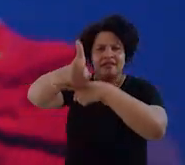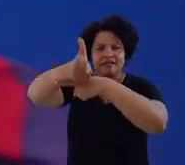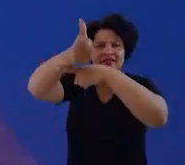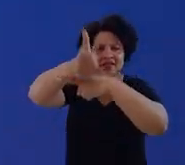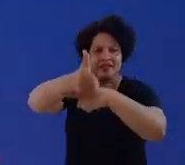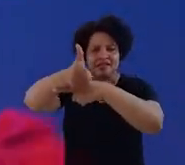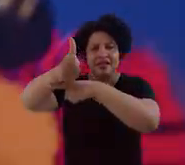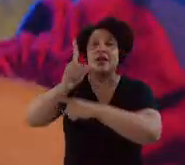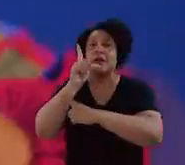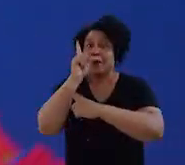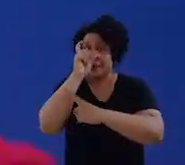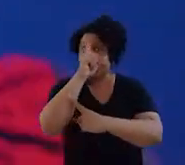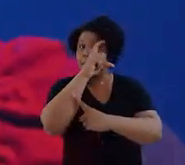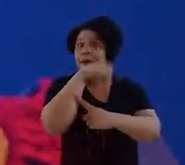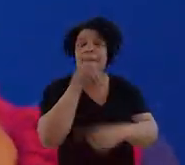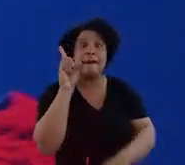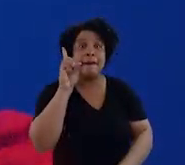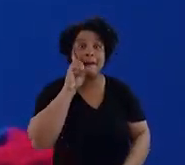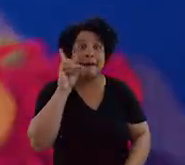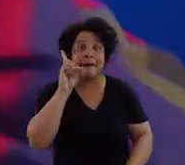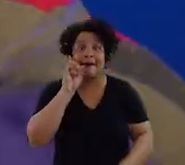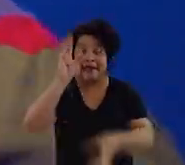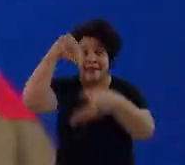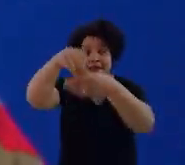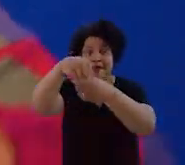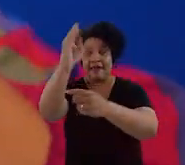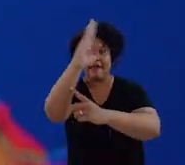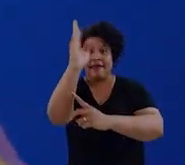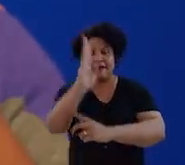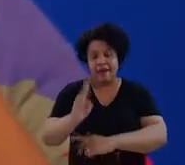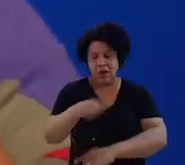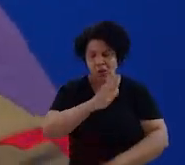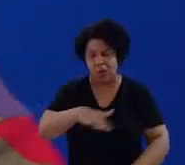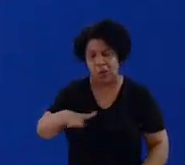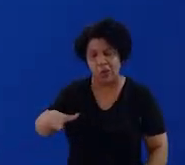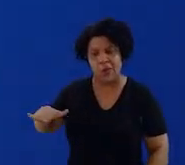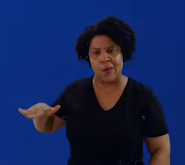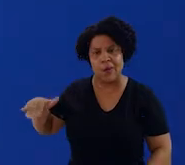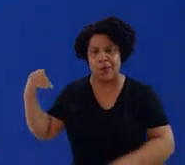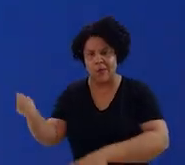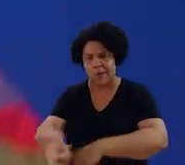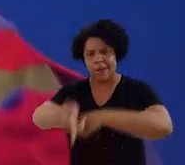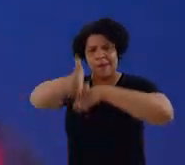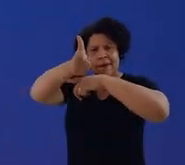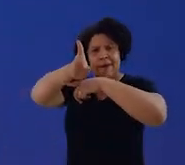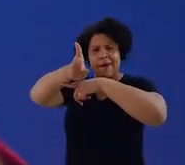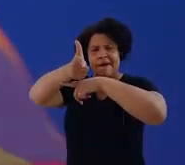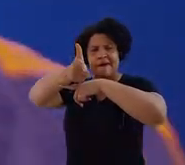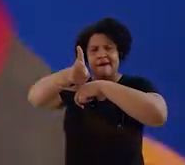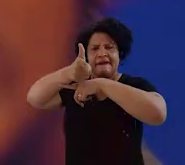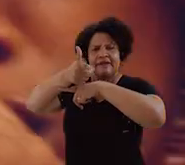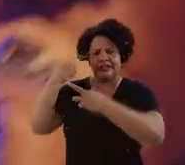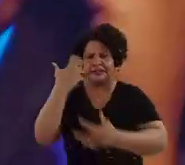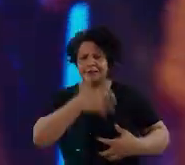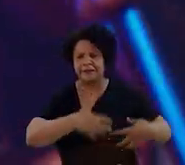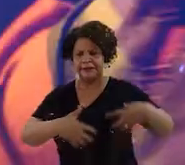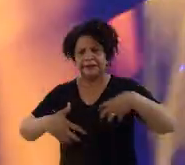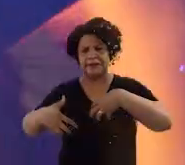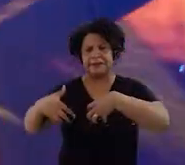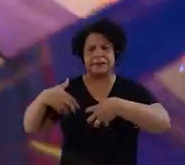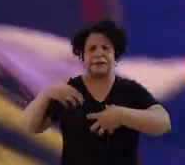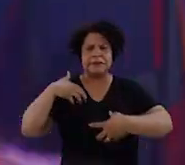São de artifícios no Brasil. Espivete bolado de fúcio. No caminho ao bonde da revolta. Escreve certo em linha